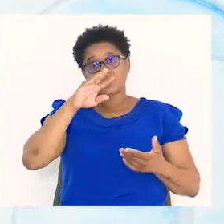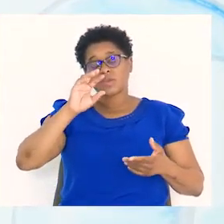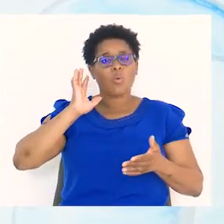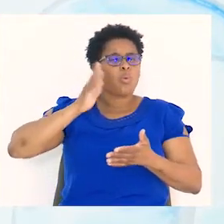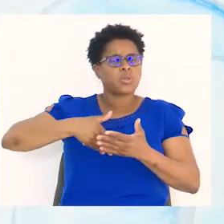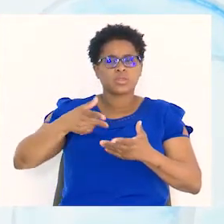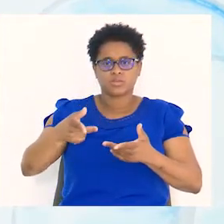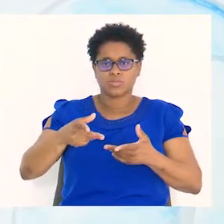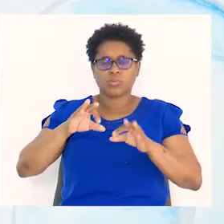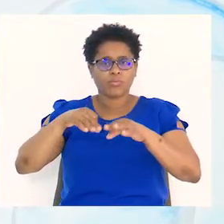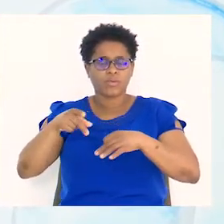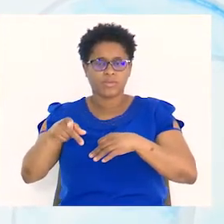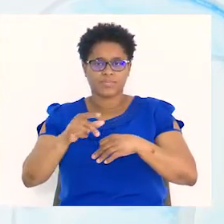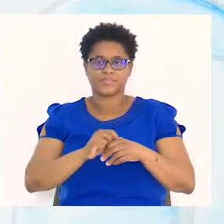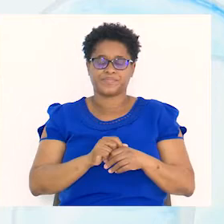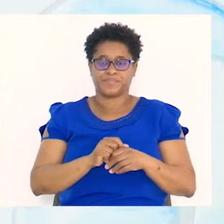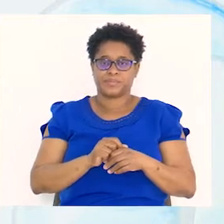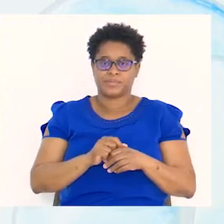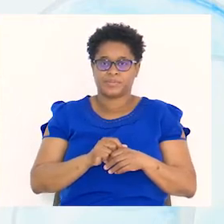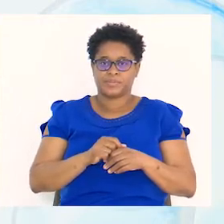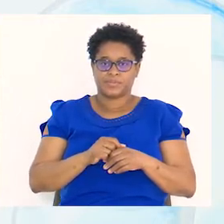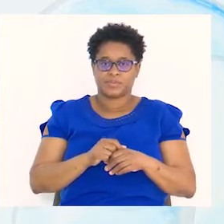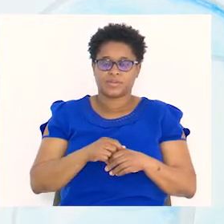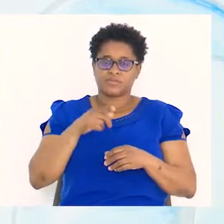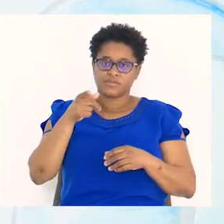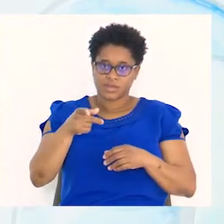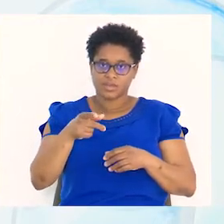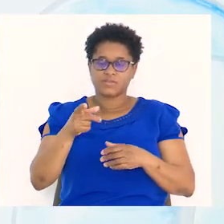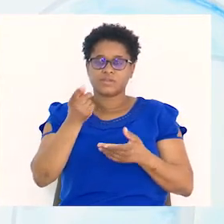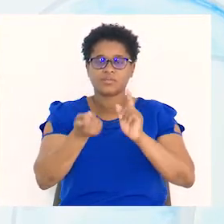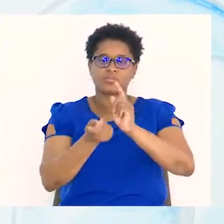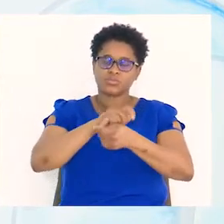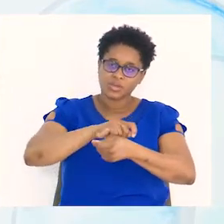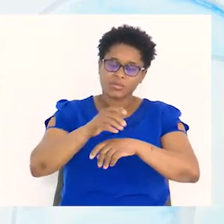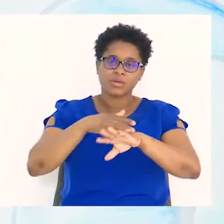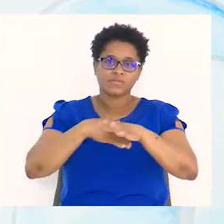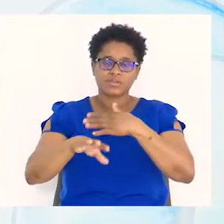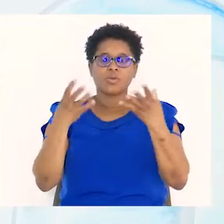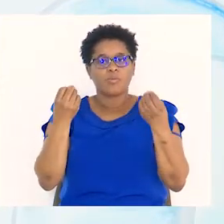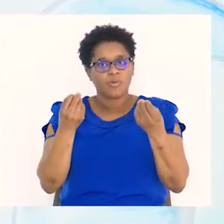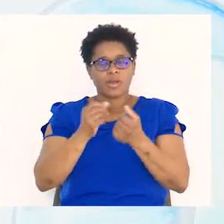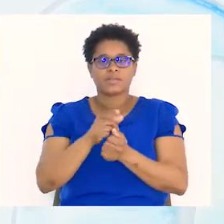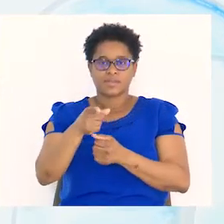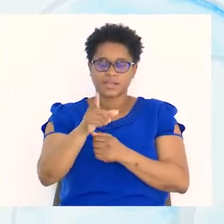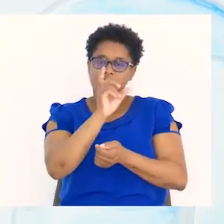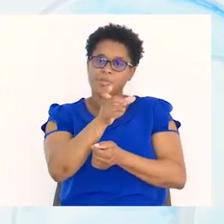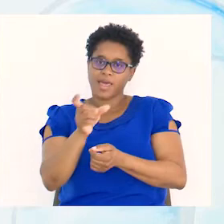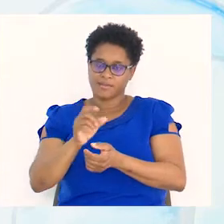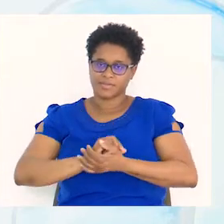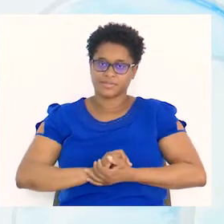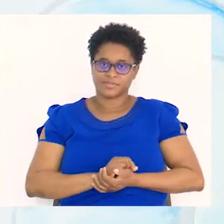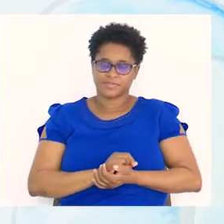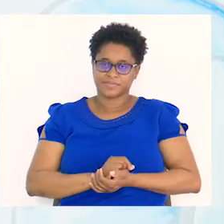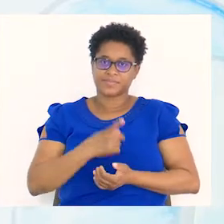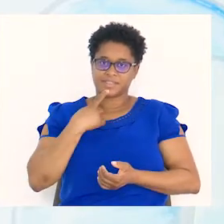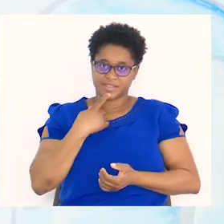Se é o primeiro ou se é o último que vais